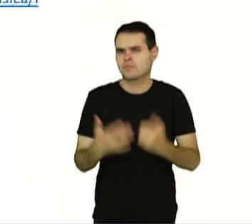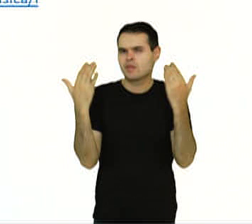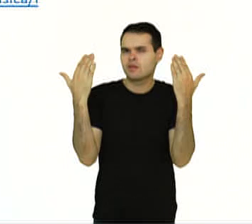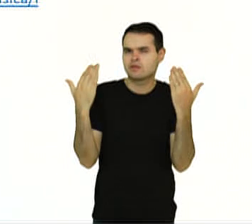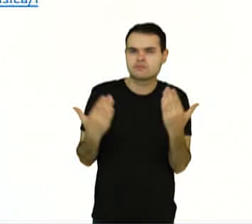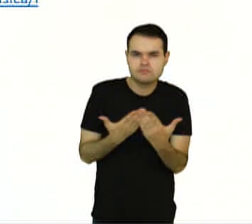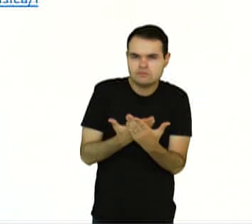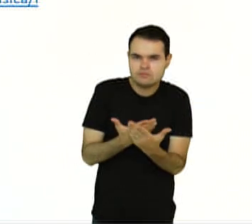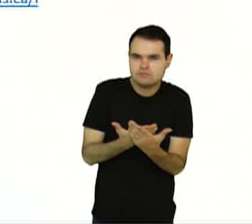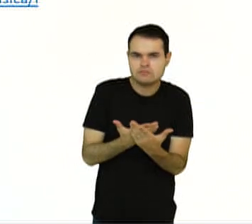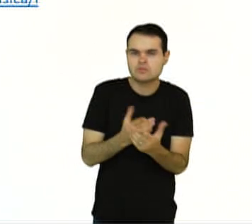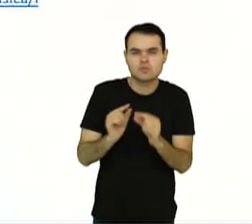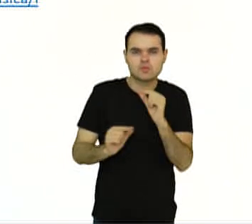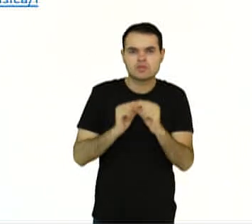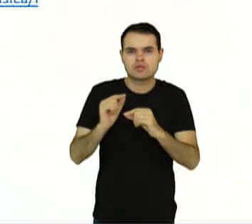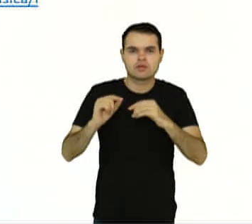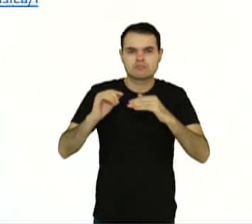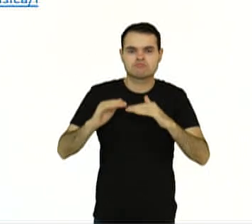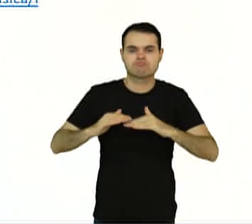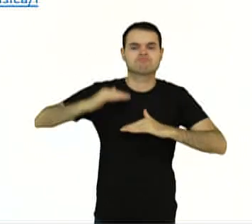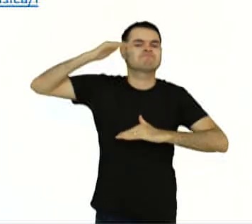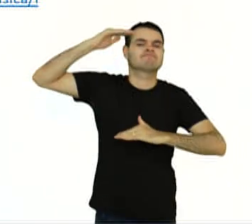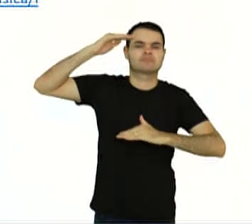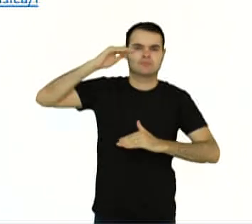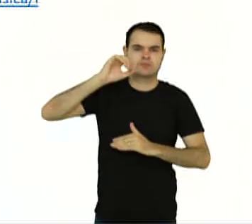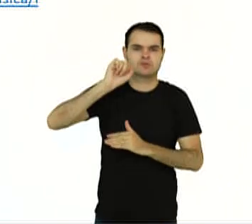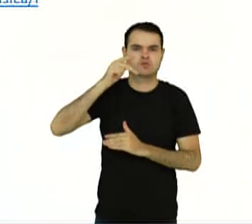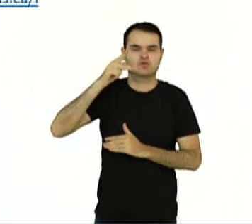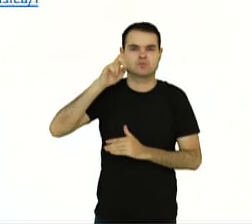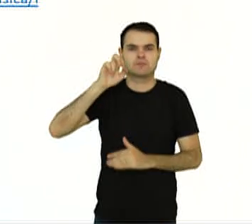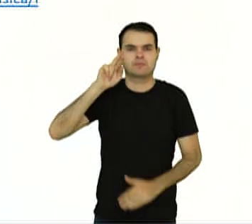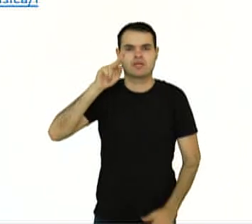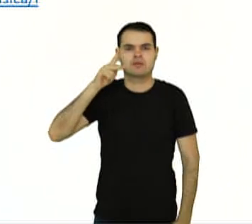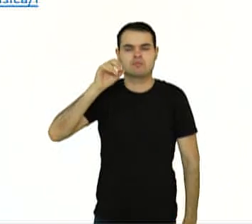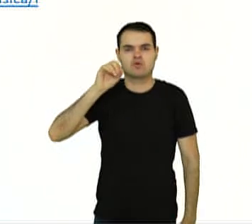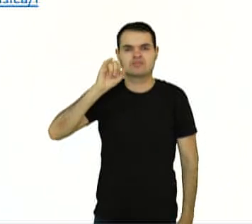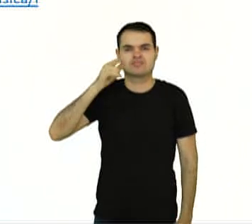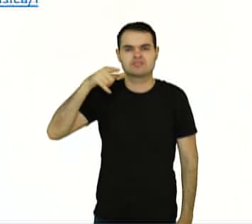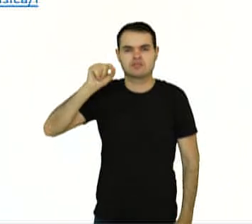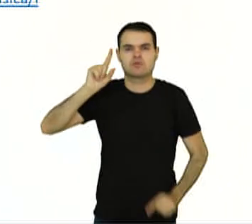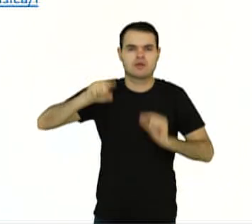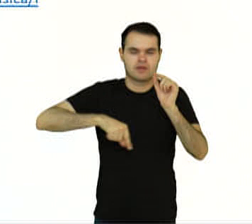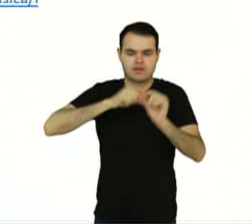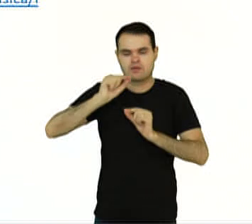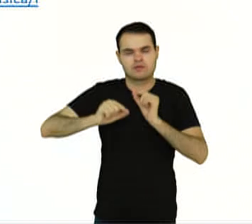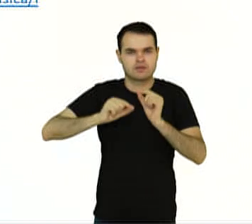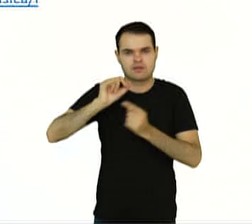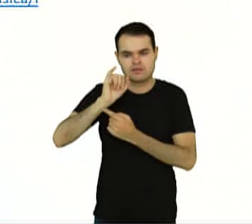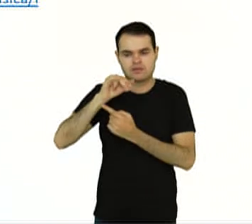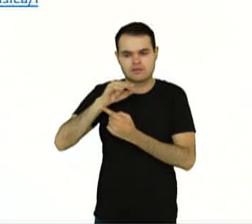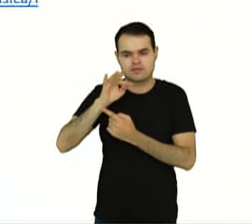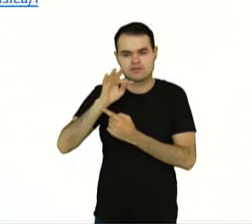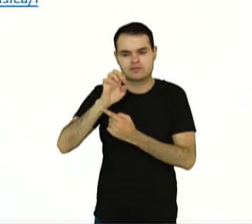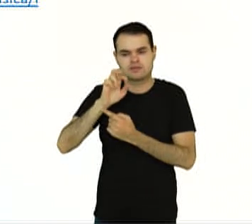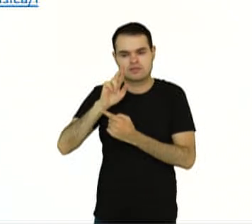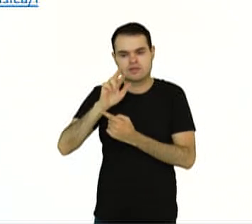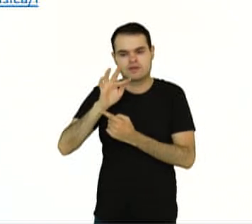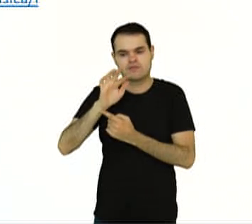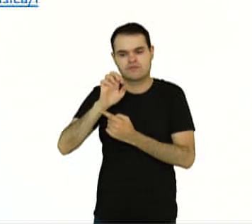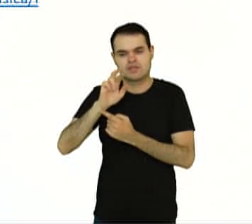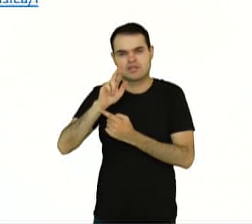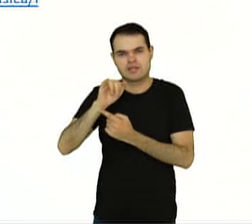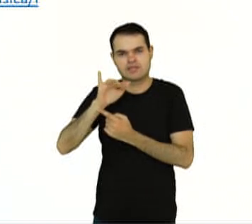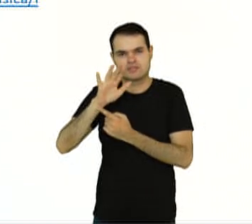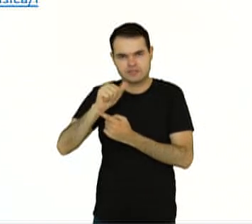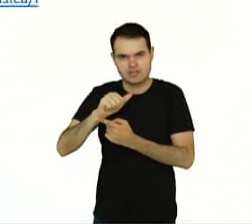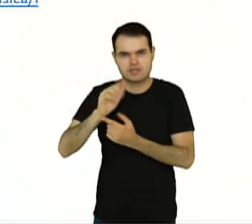a superposição das ondas que se cruzam é chamada de interferência. Conforme o tipo de interferência,